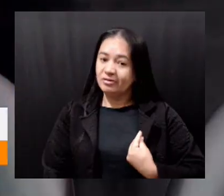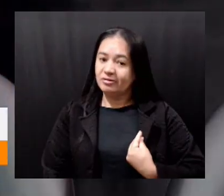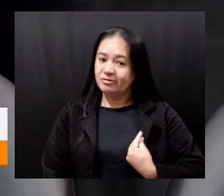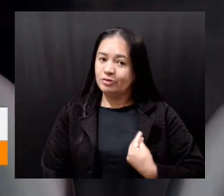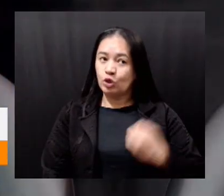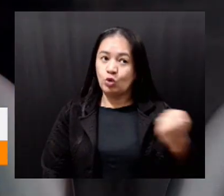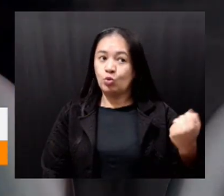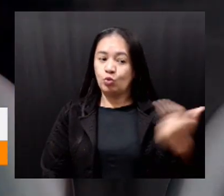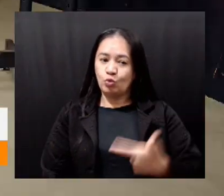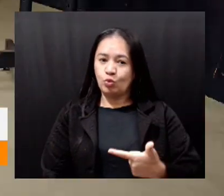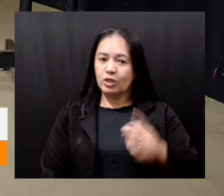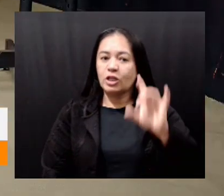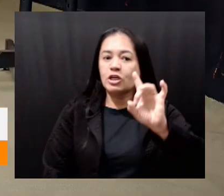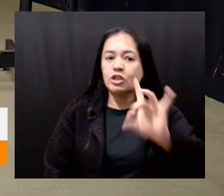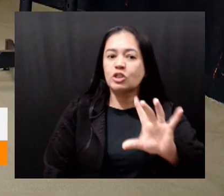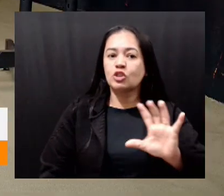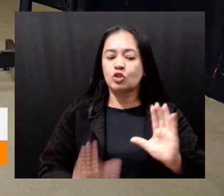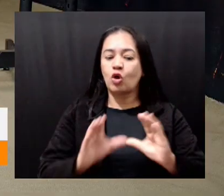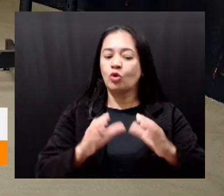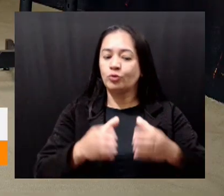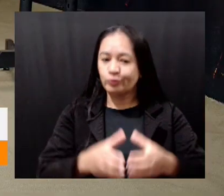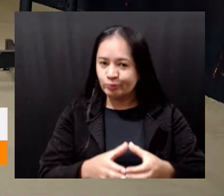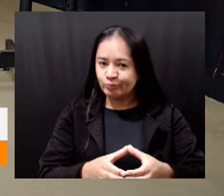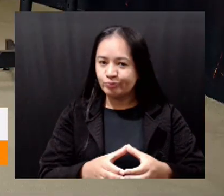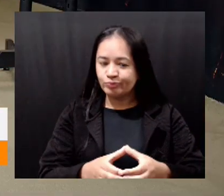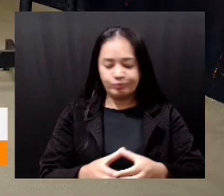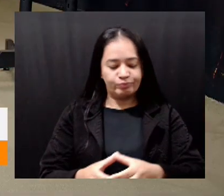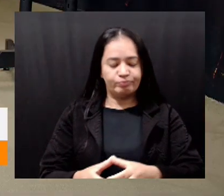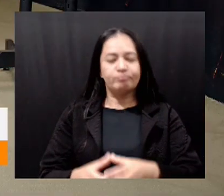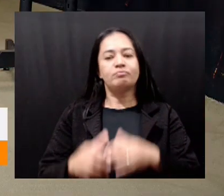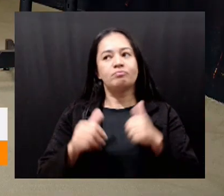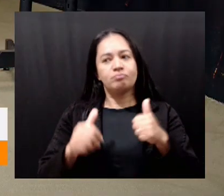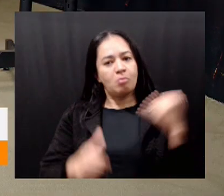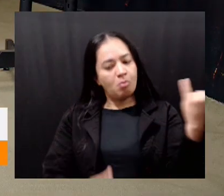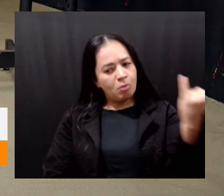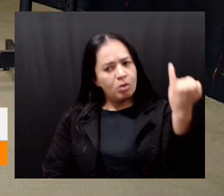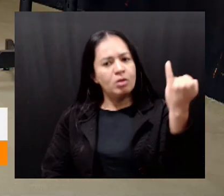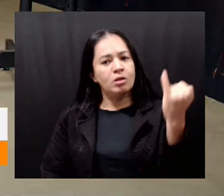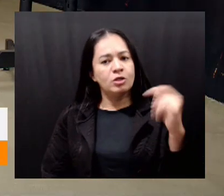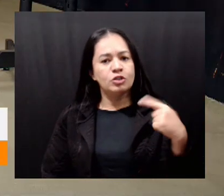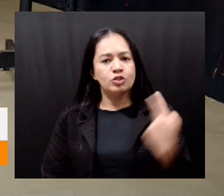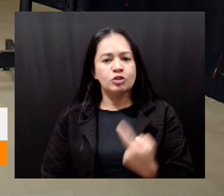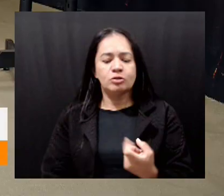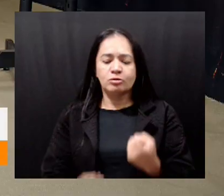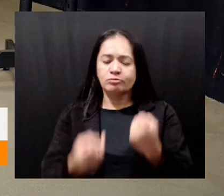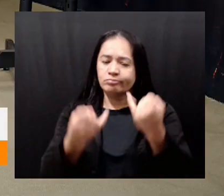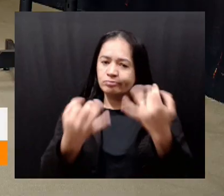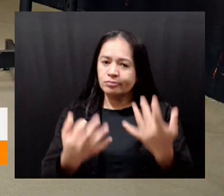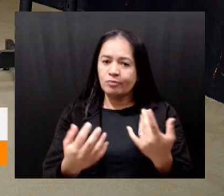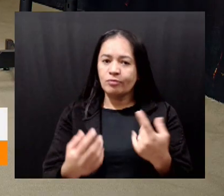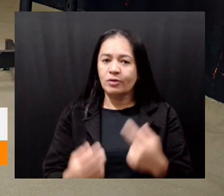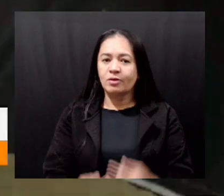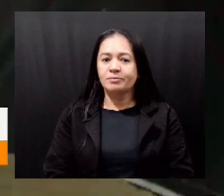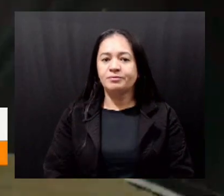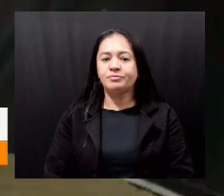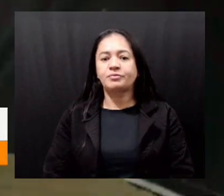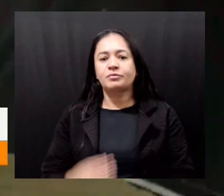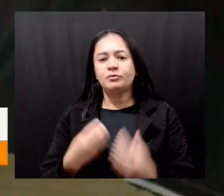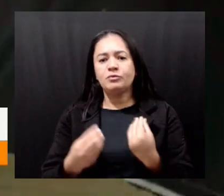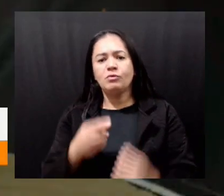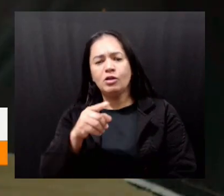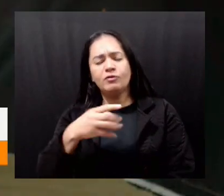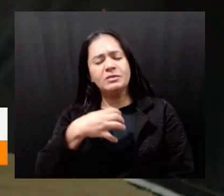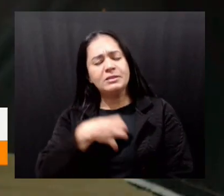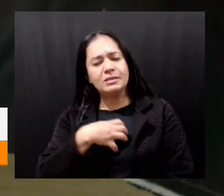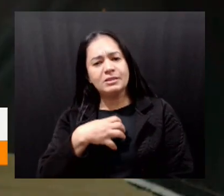do coletivo. Muito Então, bem, importante, né? Que a gente transborda. Então, como que você está para você, a visão que